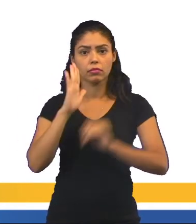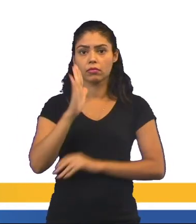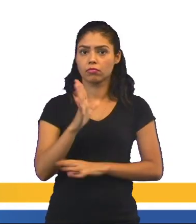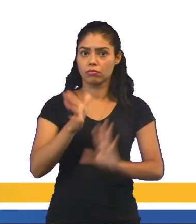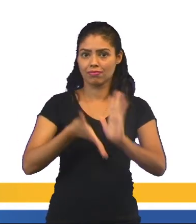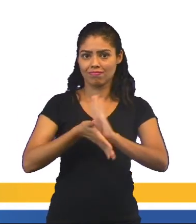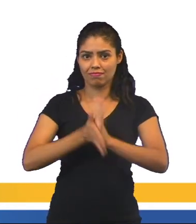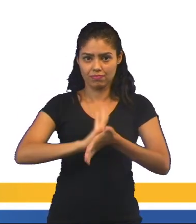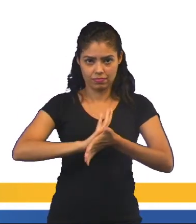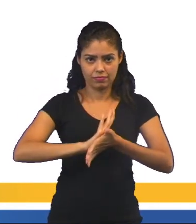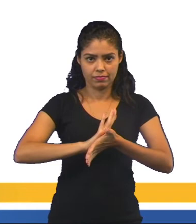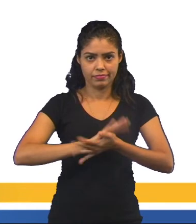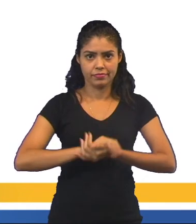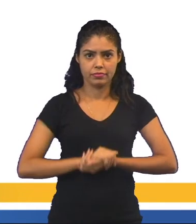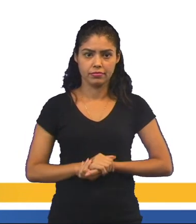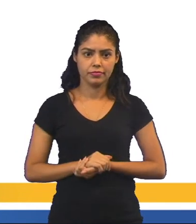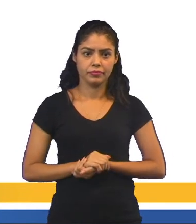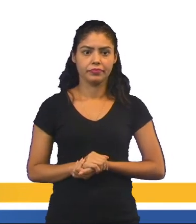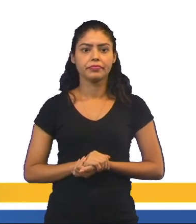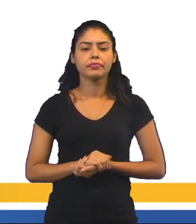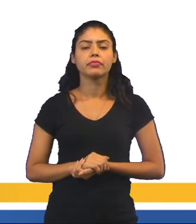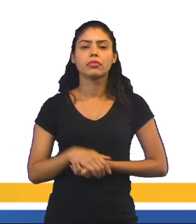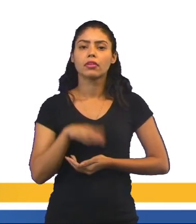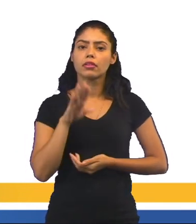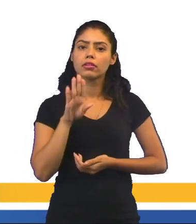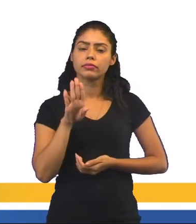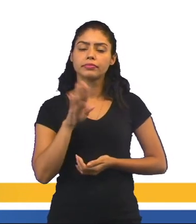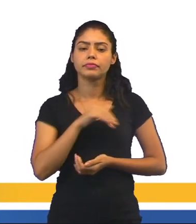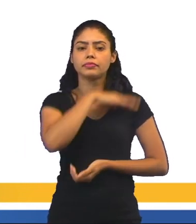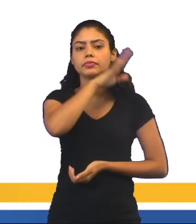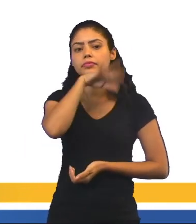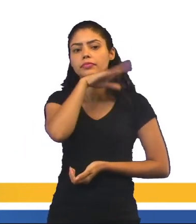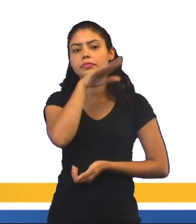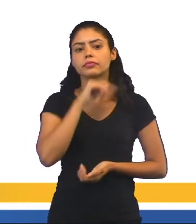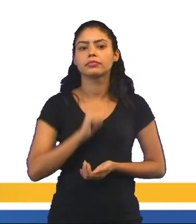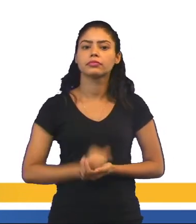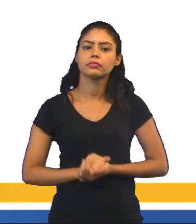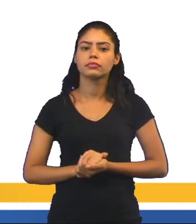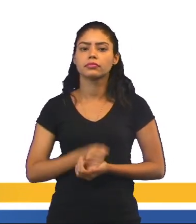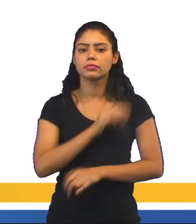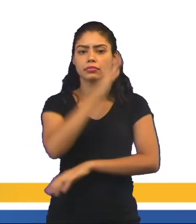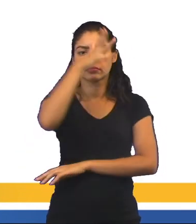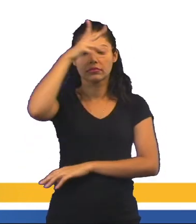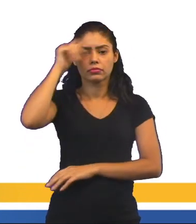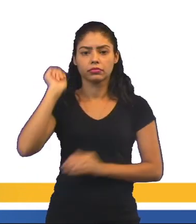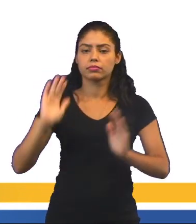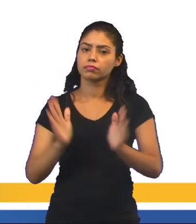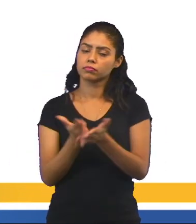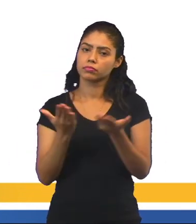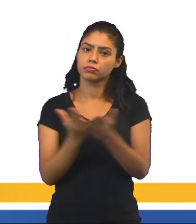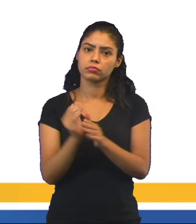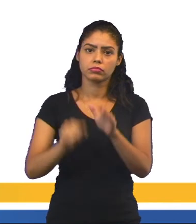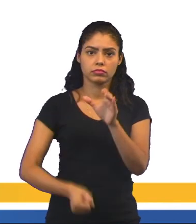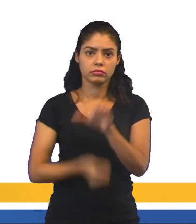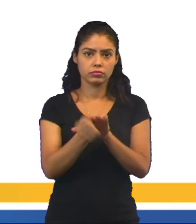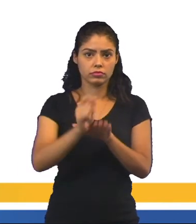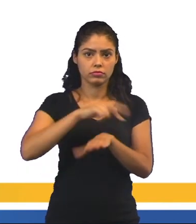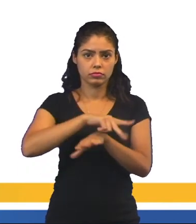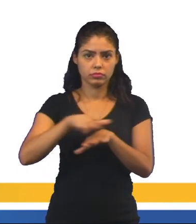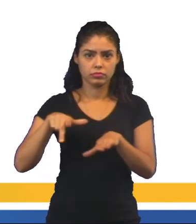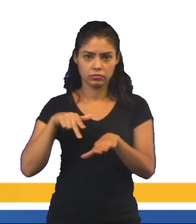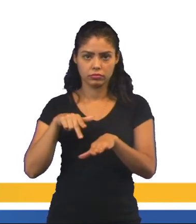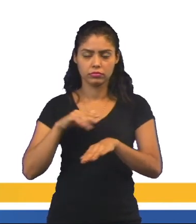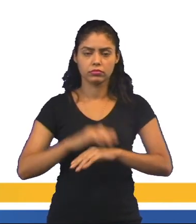das espécies já foram extintas. Letra B. A fauna da Amazônia é pobre